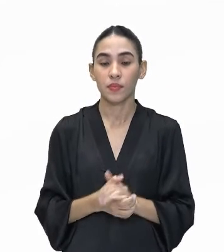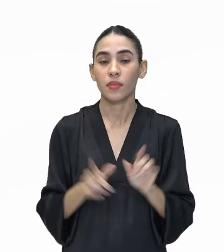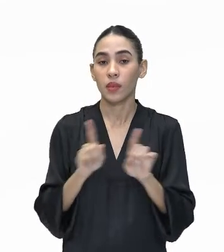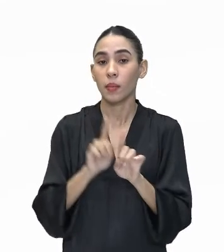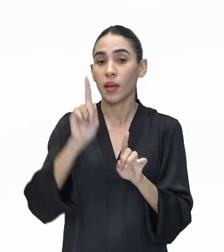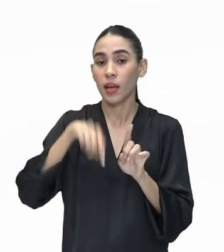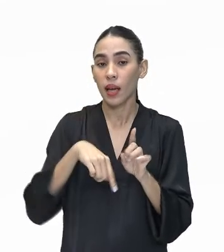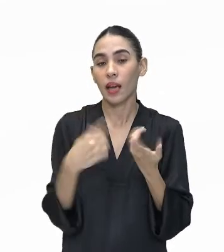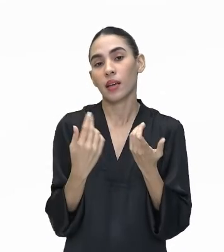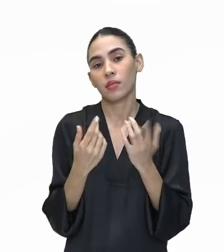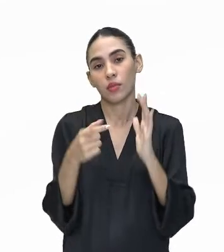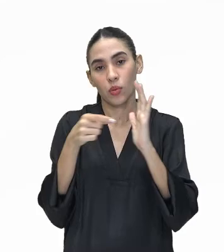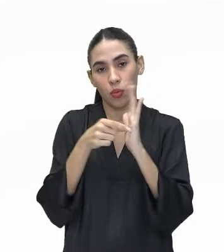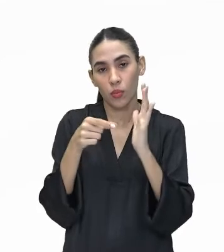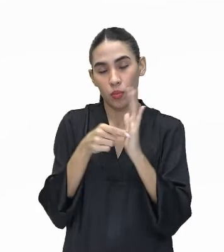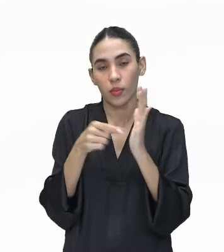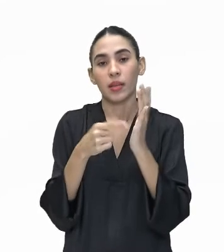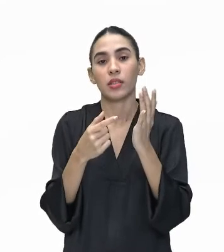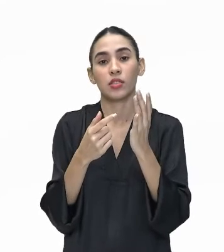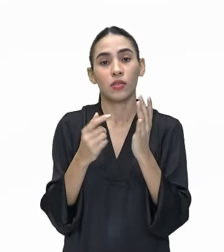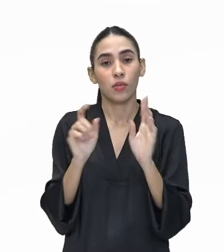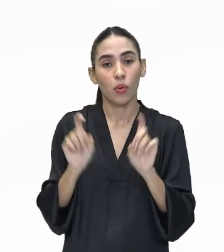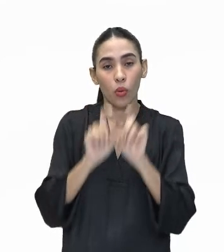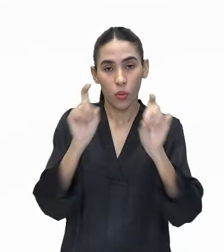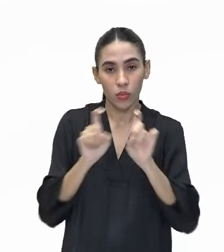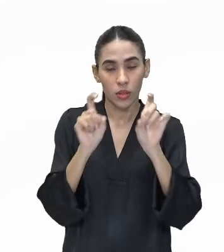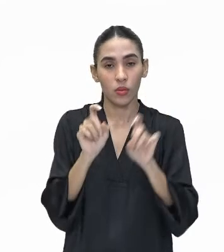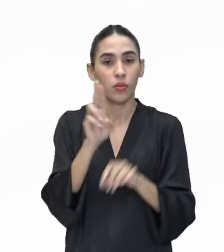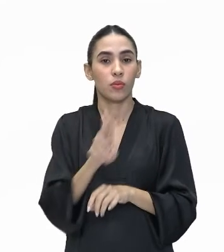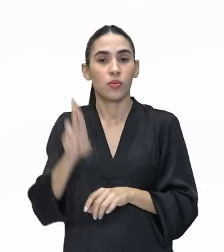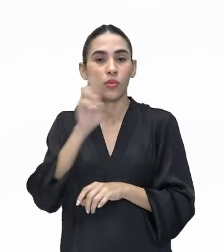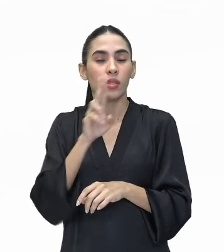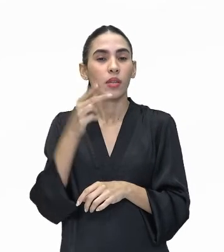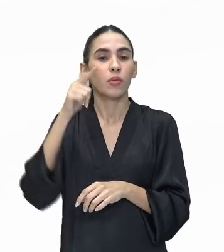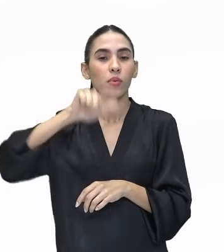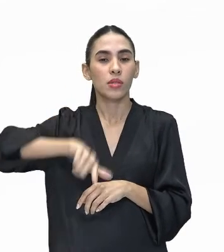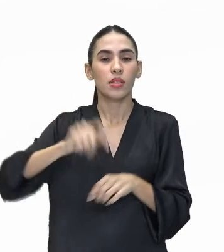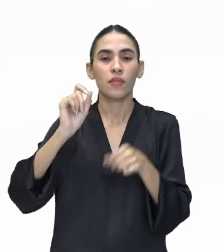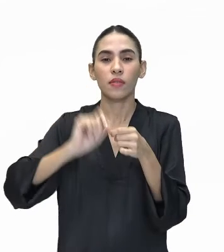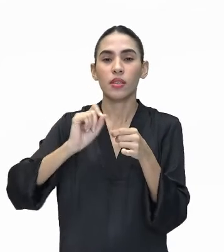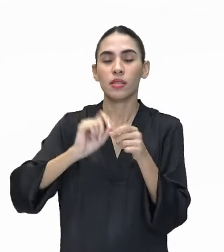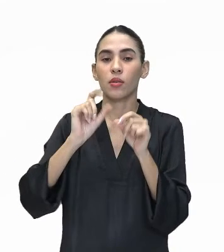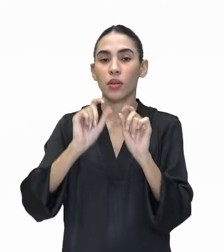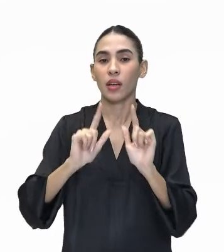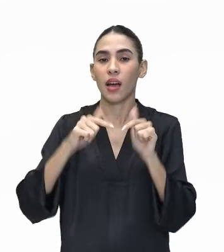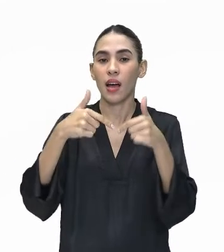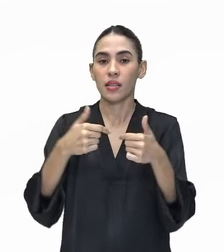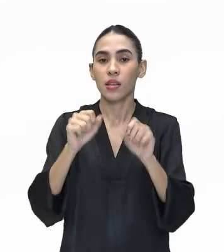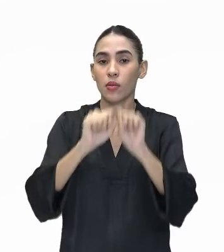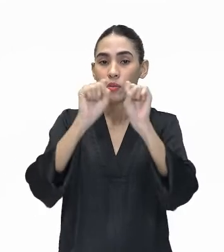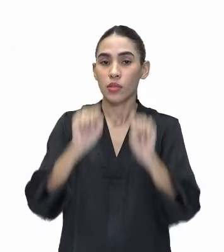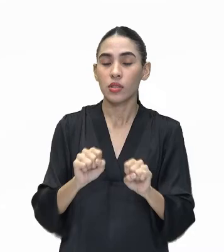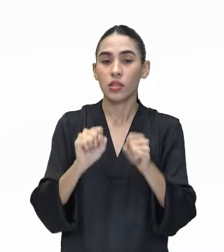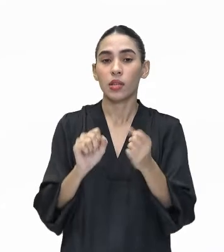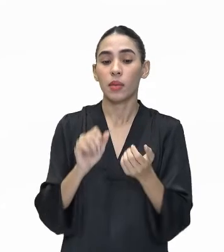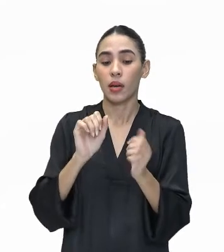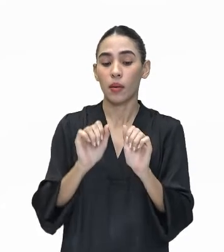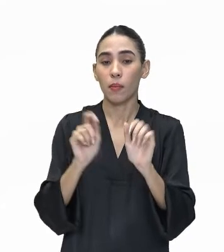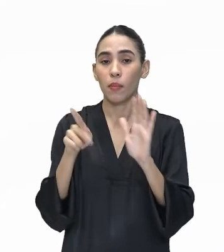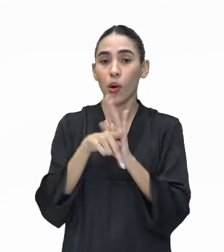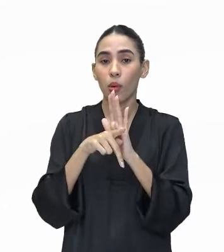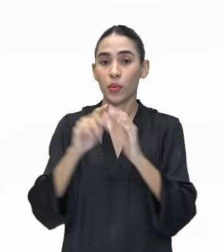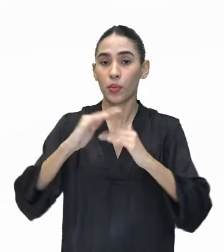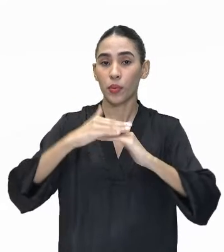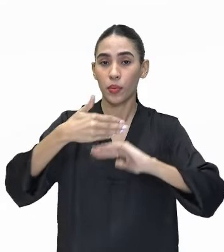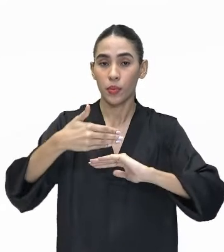serviço computacional utilizado para realizar ações nos sistemas de computadores.